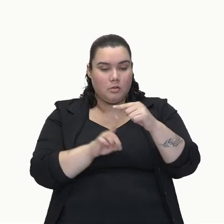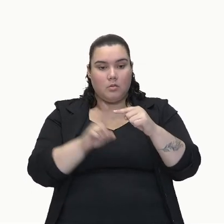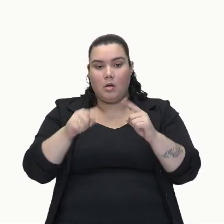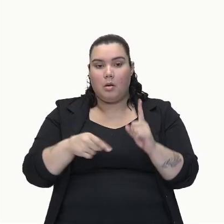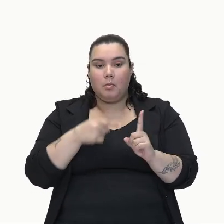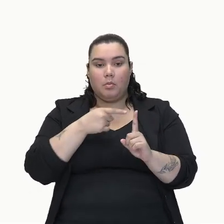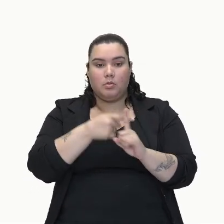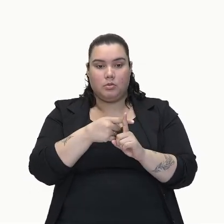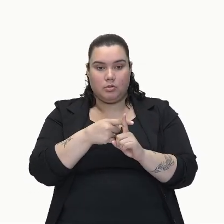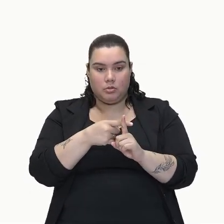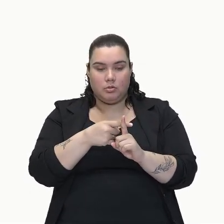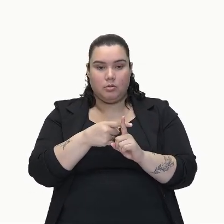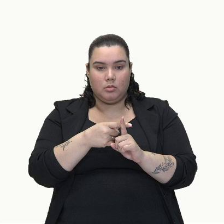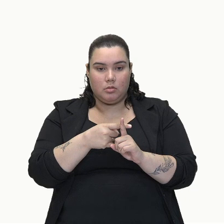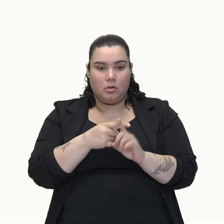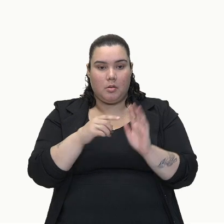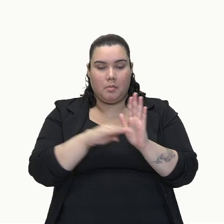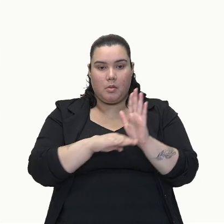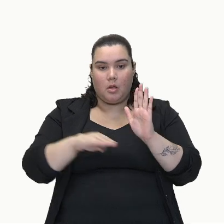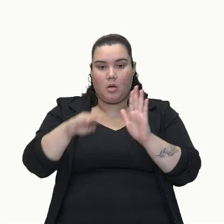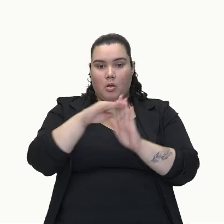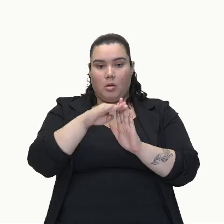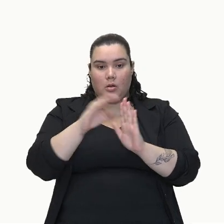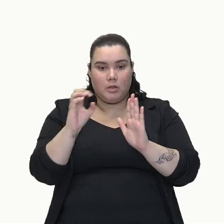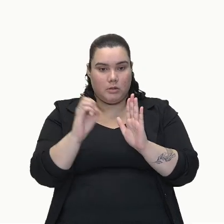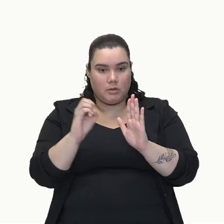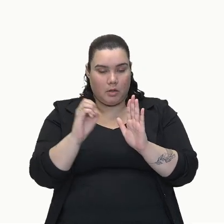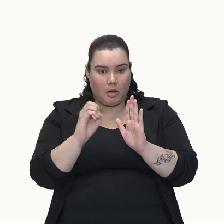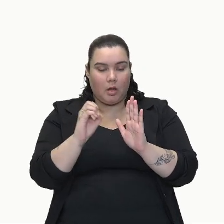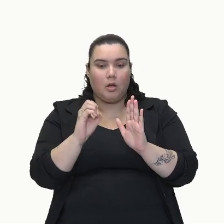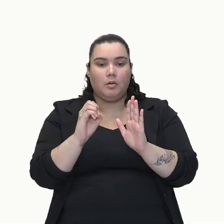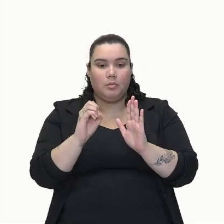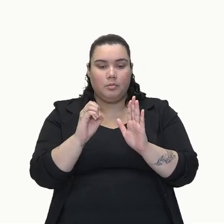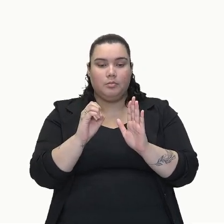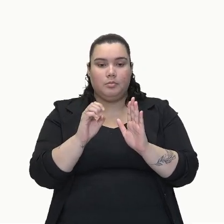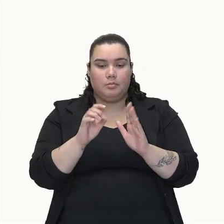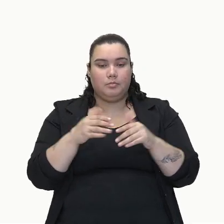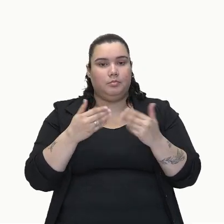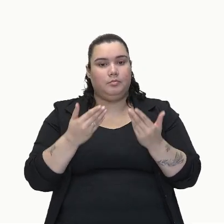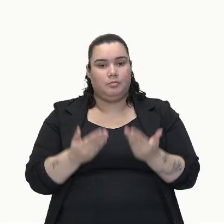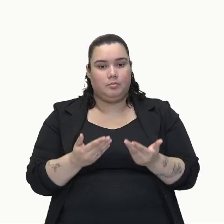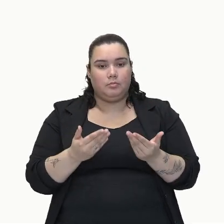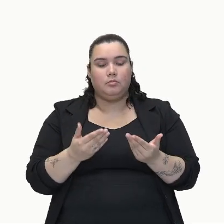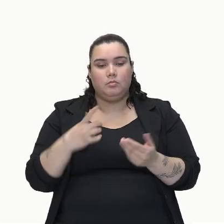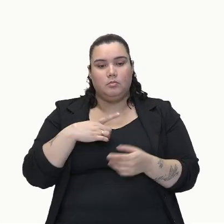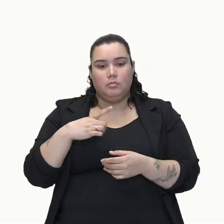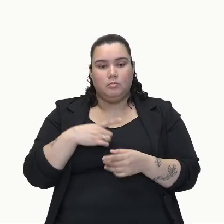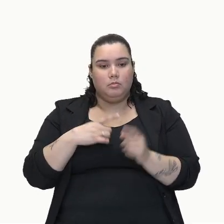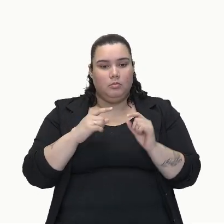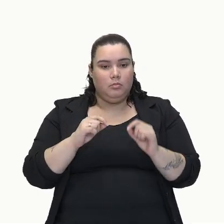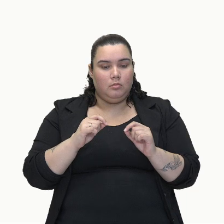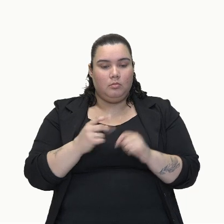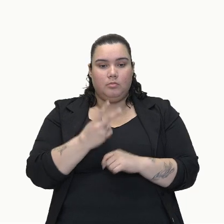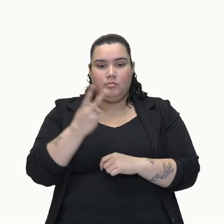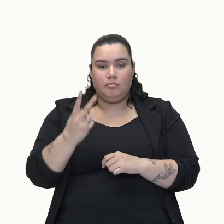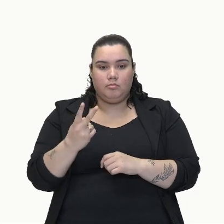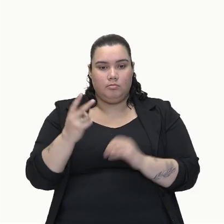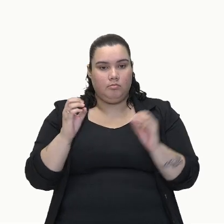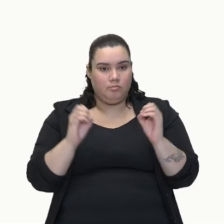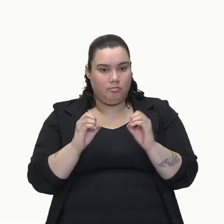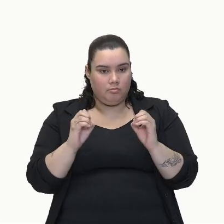positiva, é maior que zero. Então, nós vamos ter 2